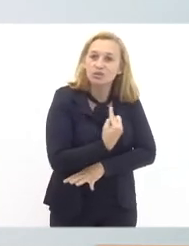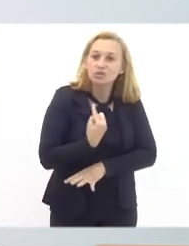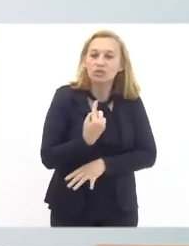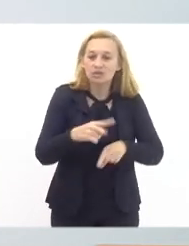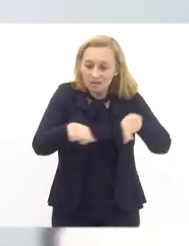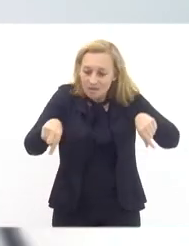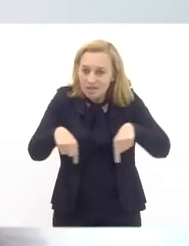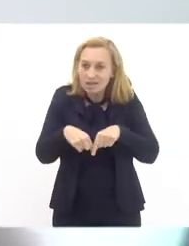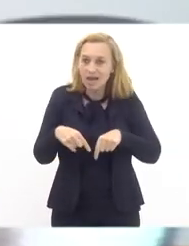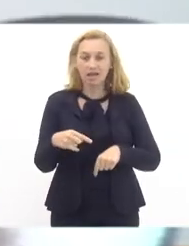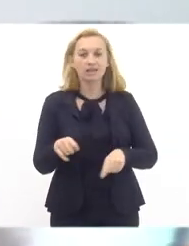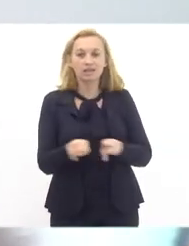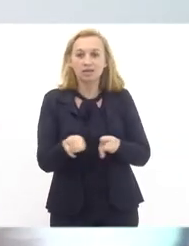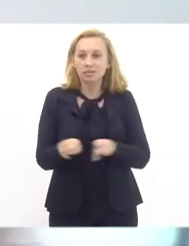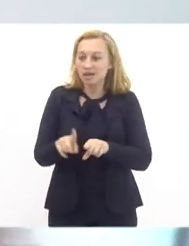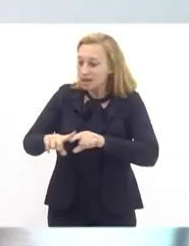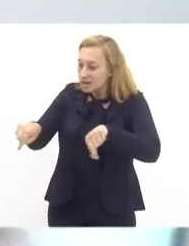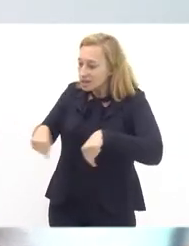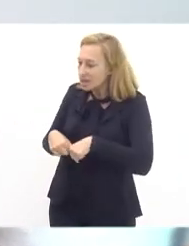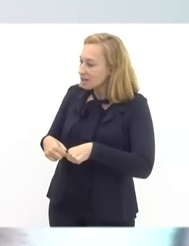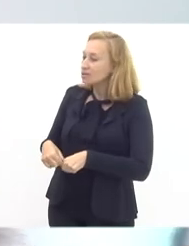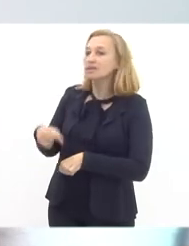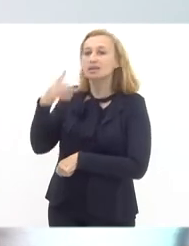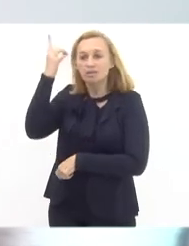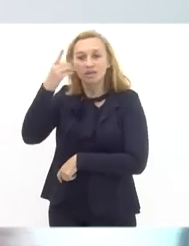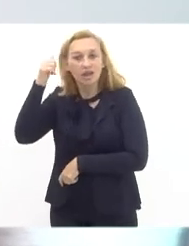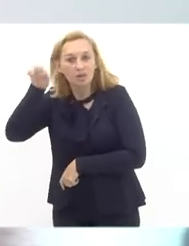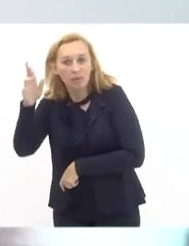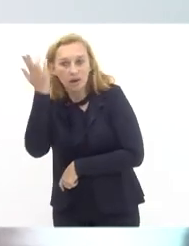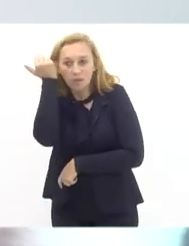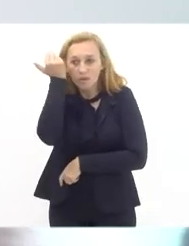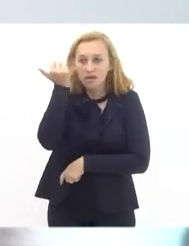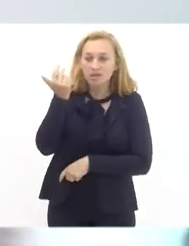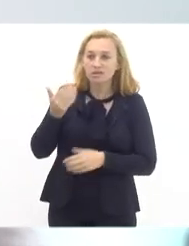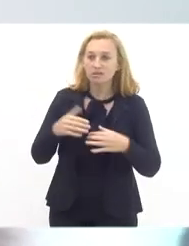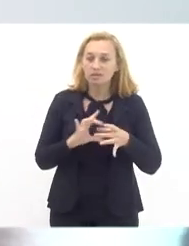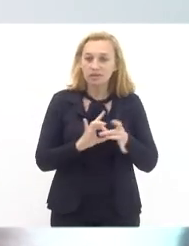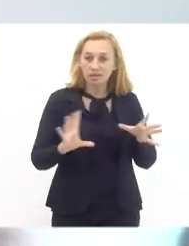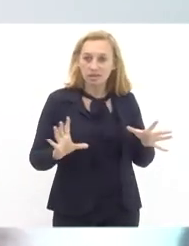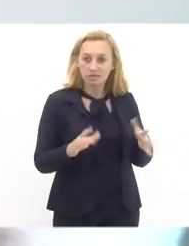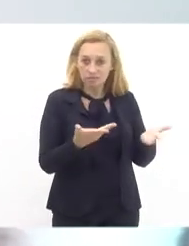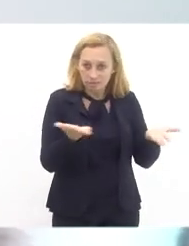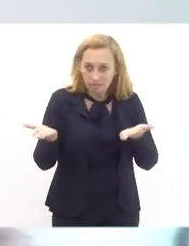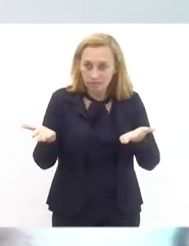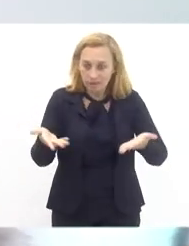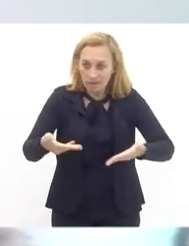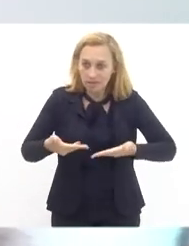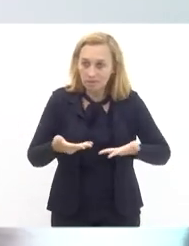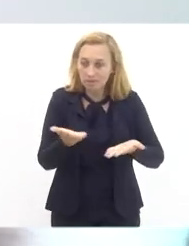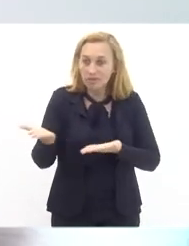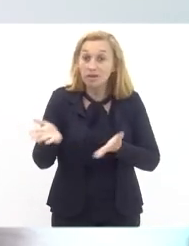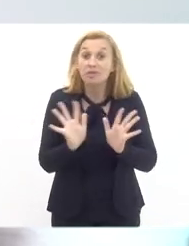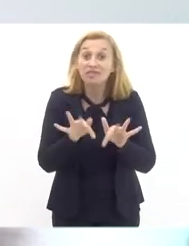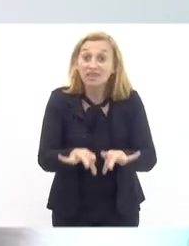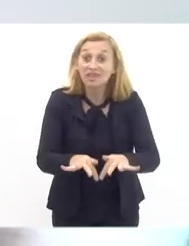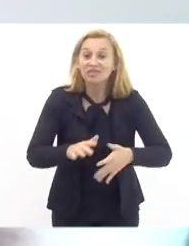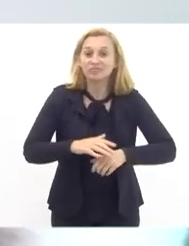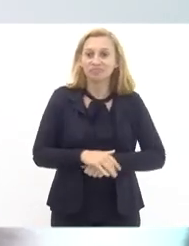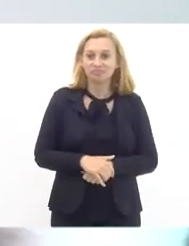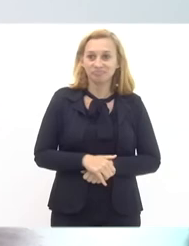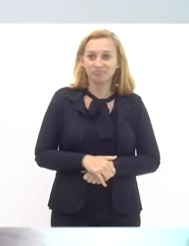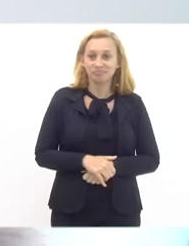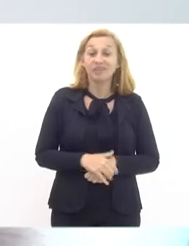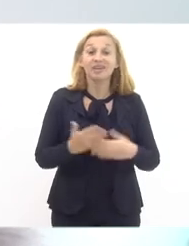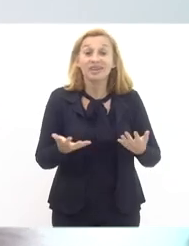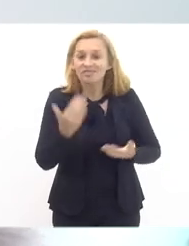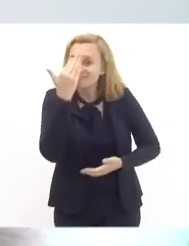gabinete e o gabinete do deputado Eliomar estão de portas abertas. E, para finalizar, eu